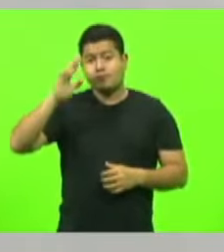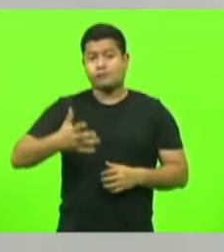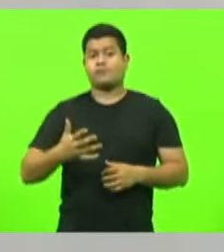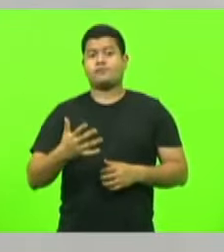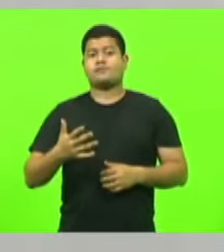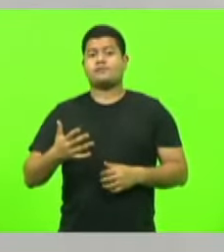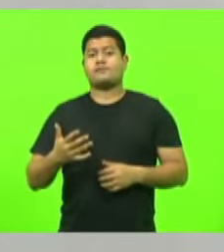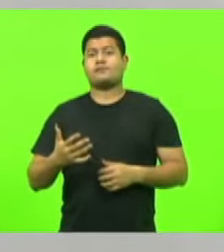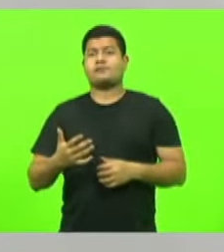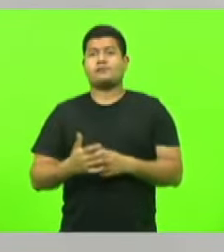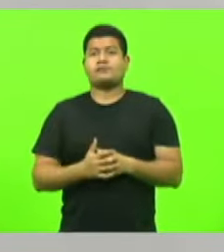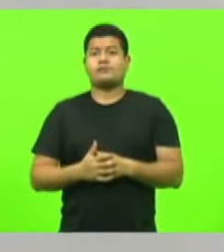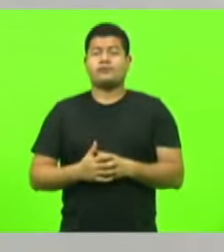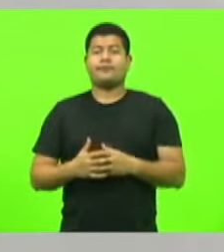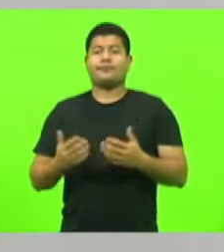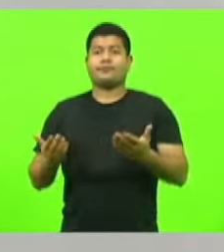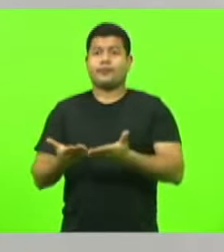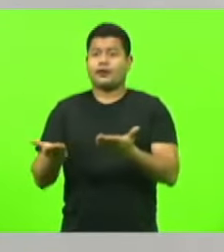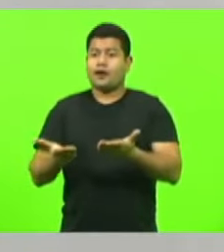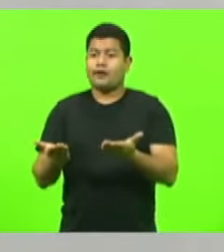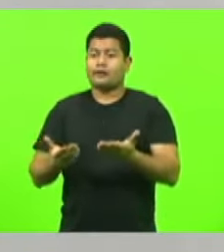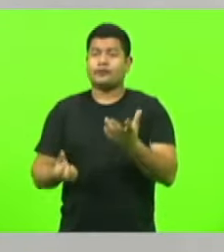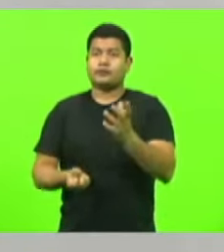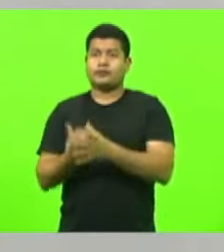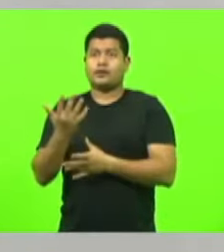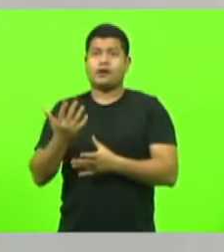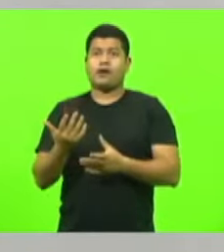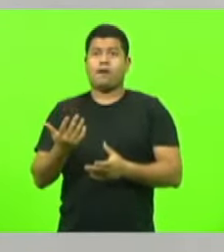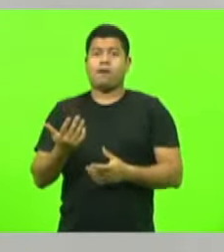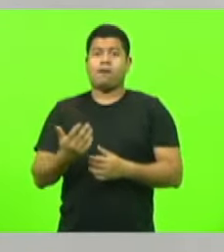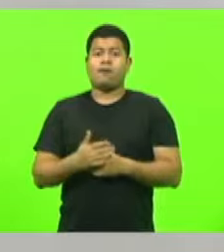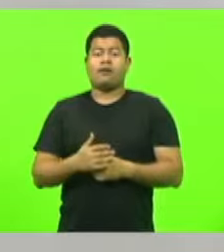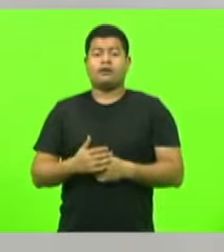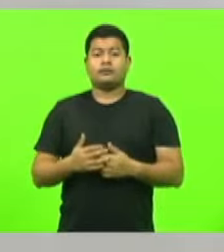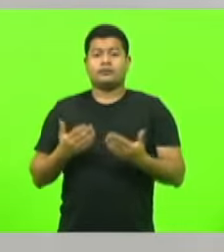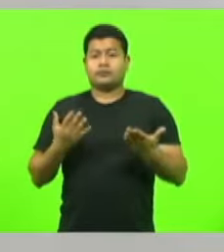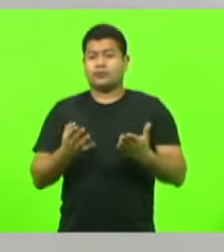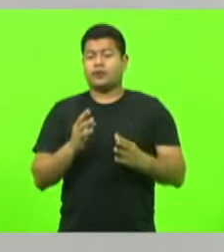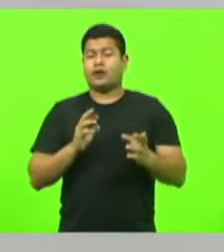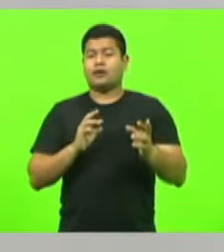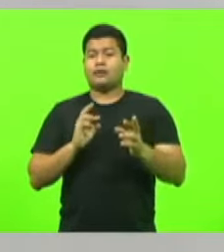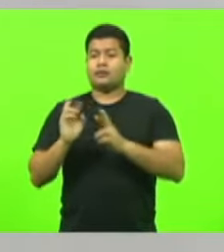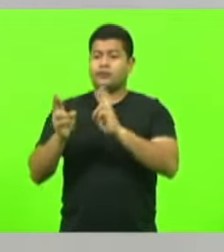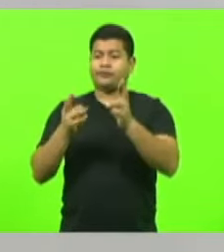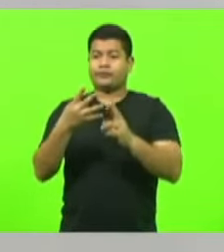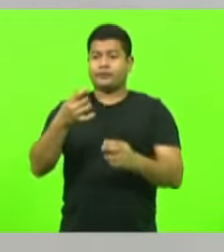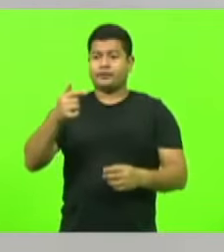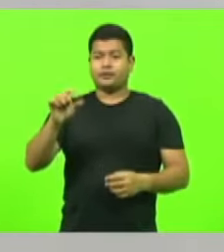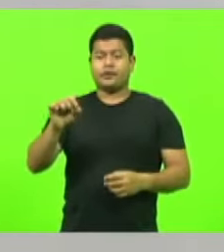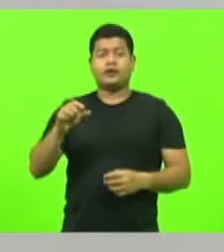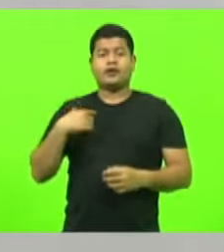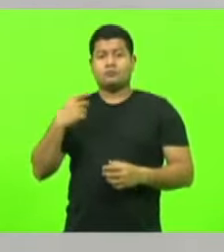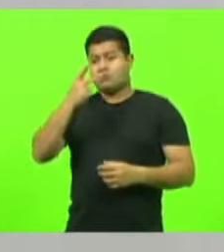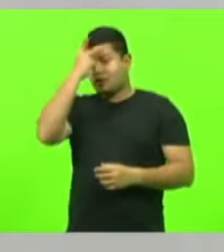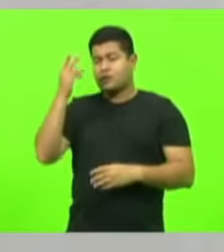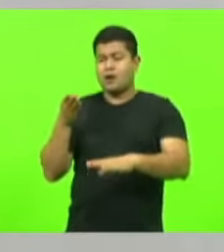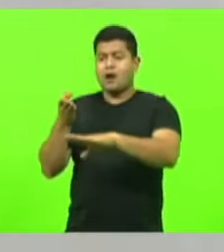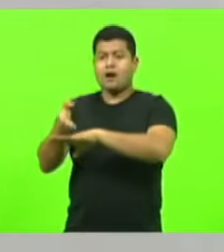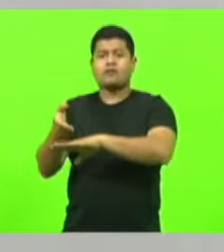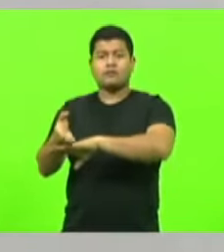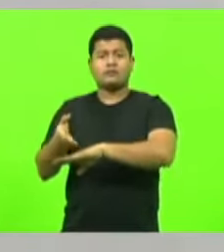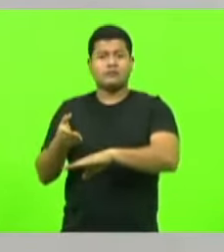política desnecessária que foi criada. Quem passa pela 470 todo dia não quer ouvir mimimi, está